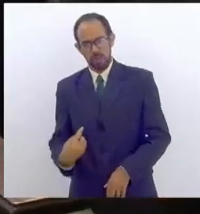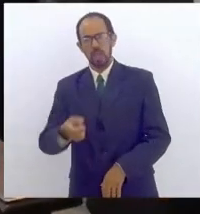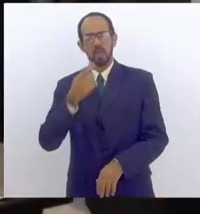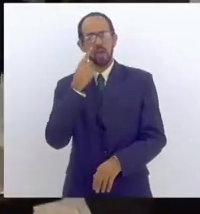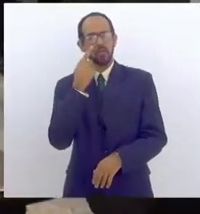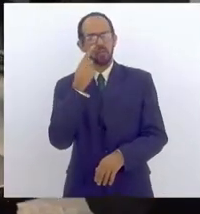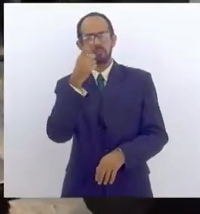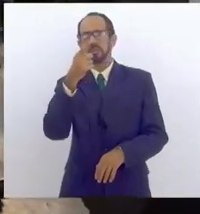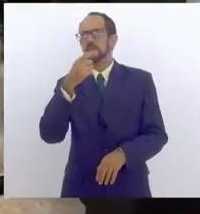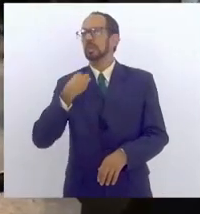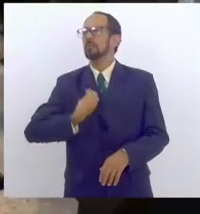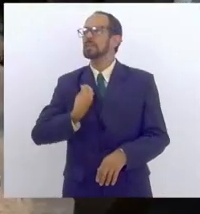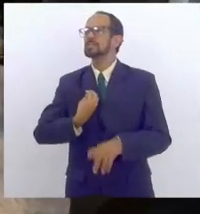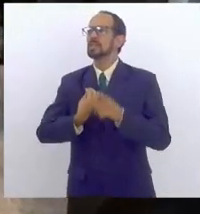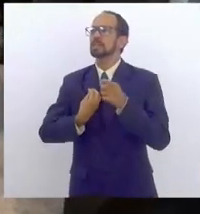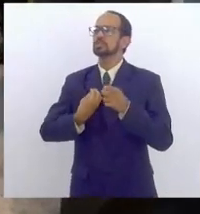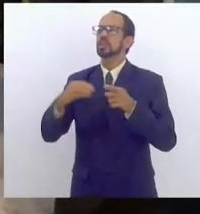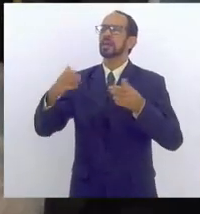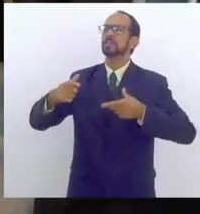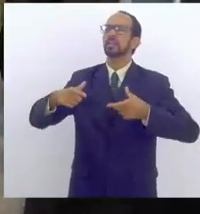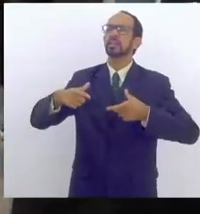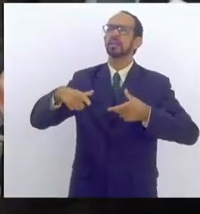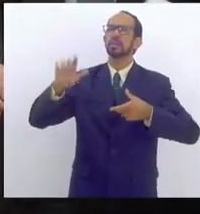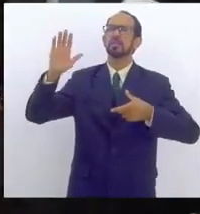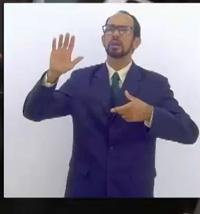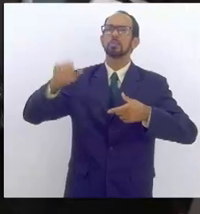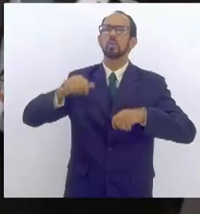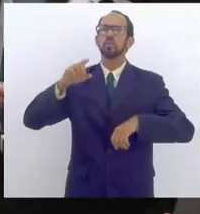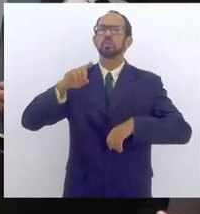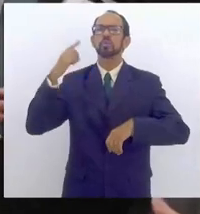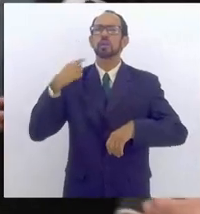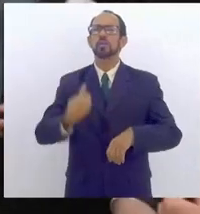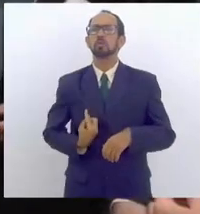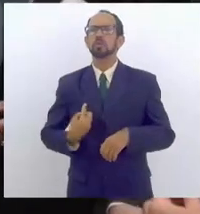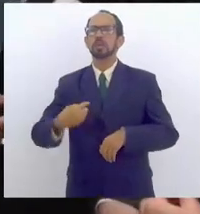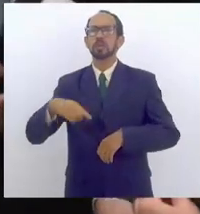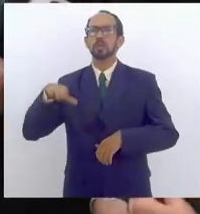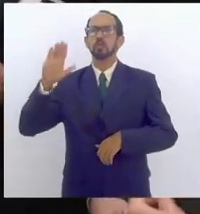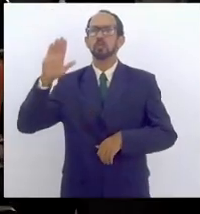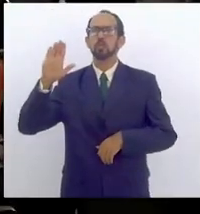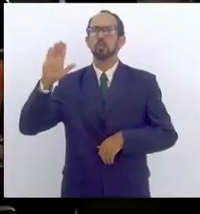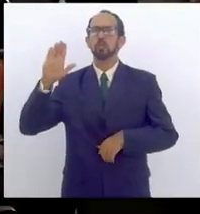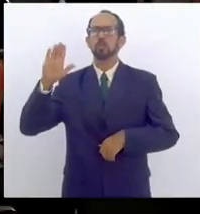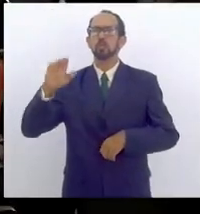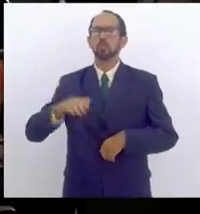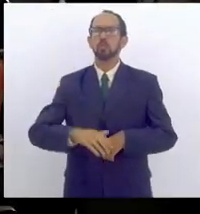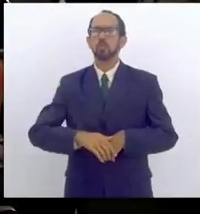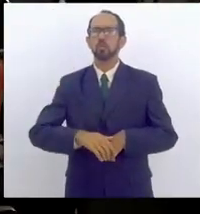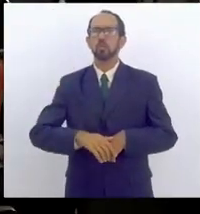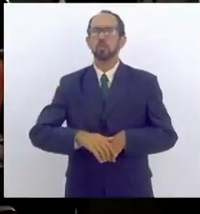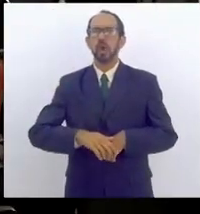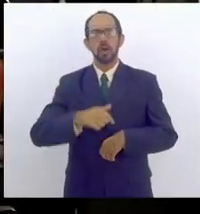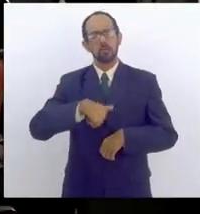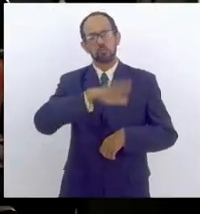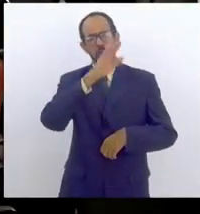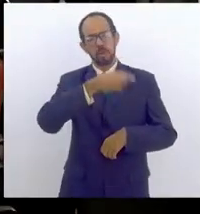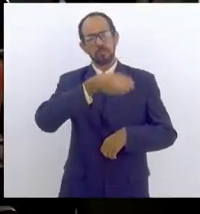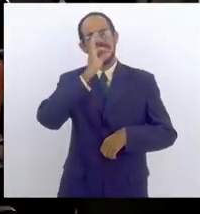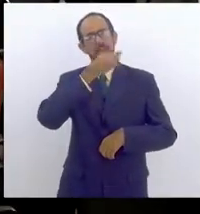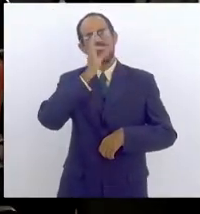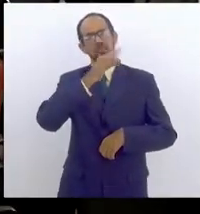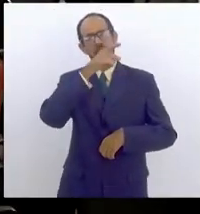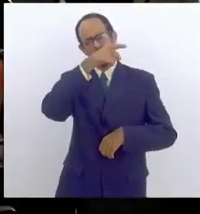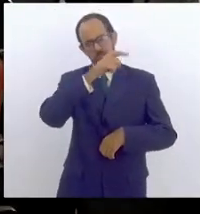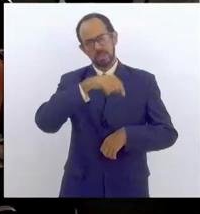Dani Monteiro? Dani, deputada Dani Monteiro. Foi pegar café, mas eu vou botar um tracinho